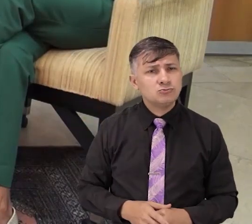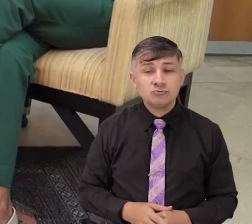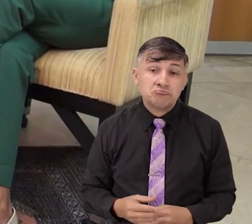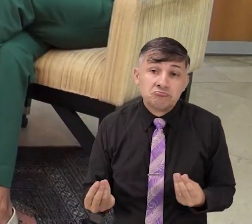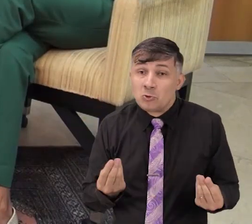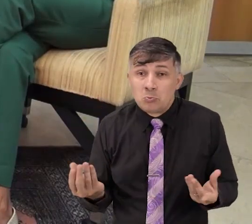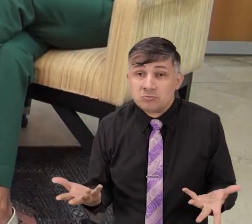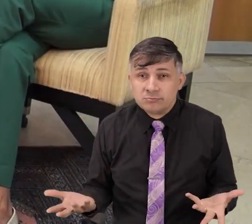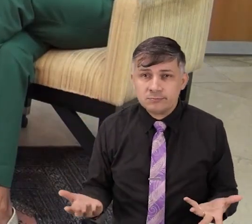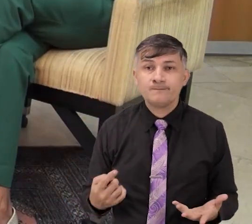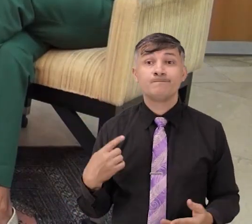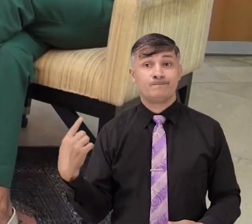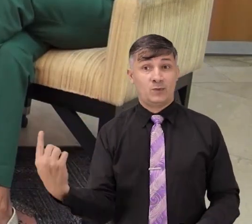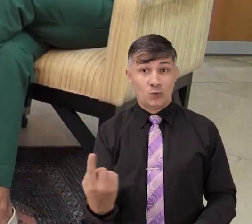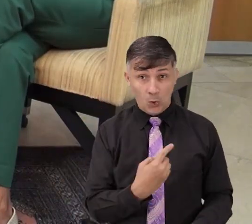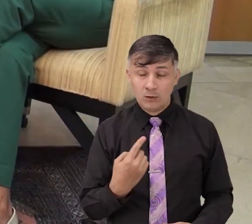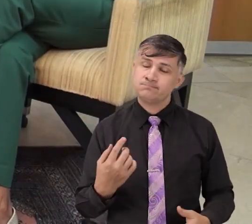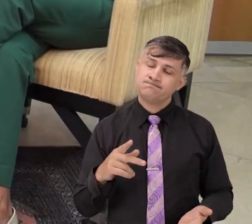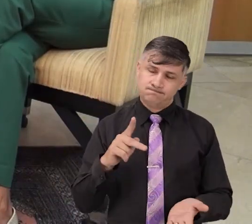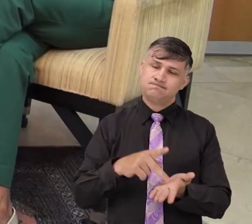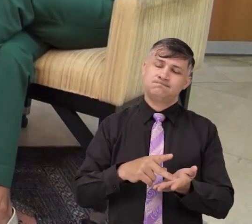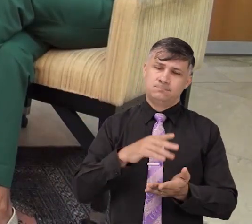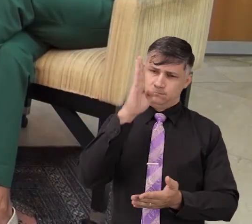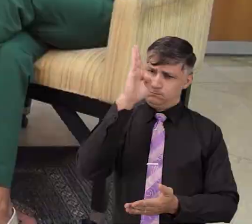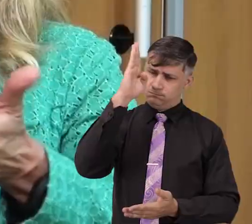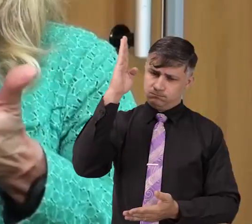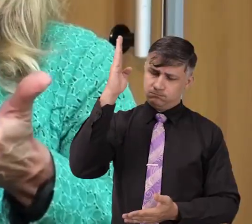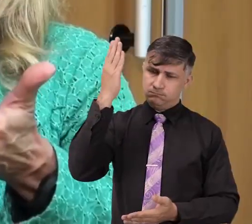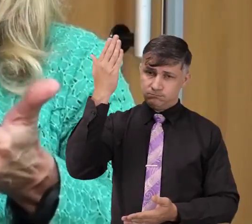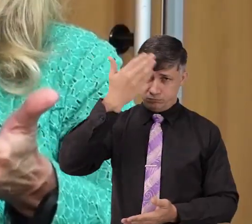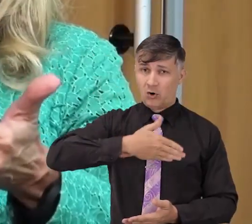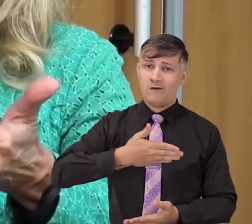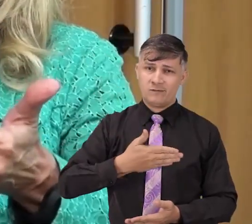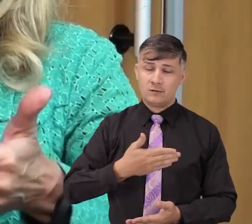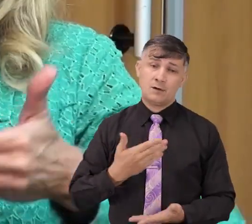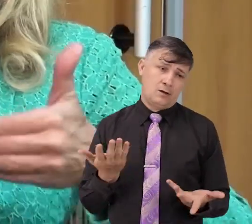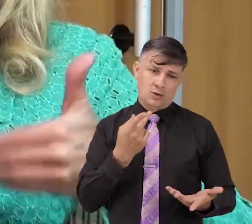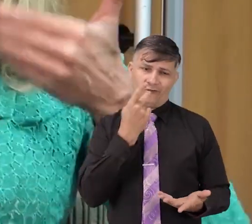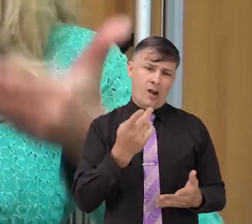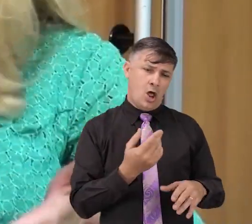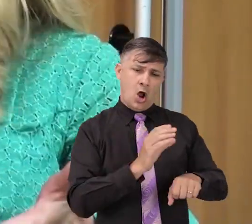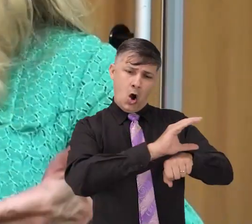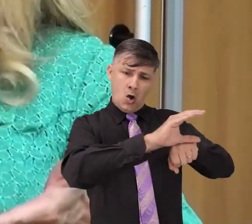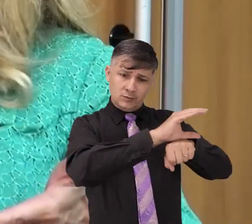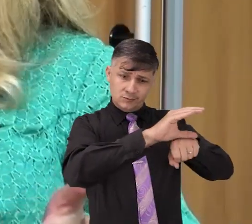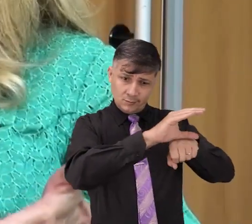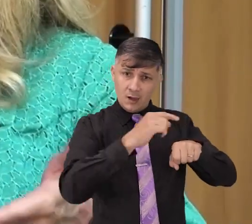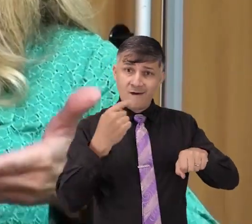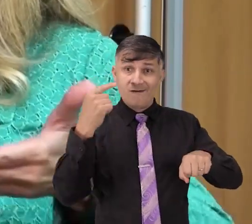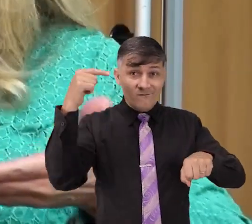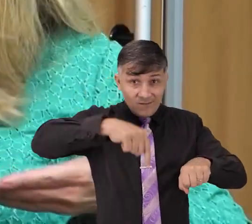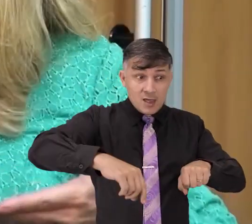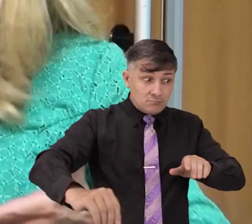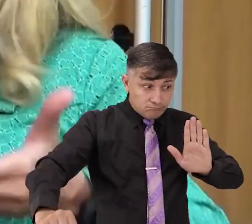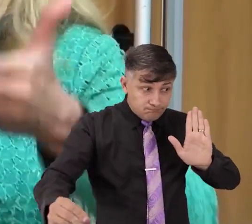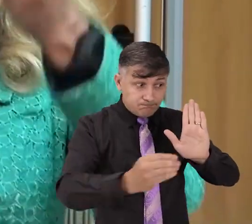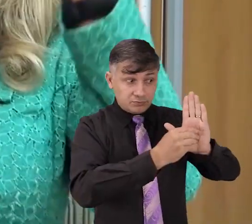que nós... Evidentemente que eu não estou dizendo que a nossa Constituição veio para realmente que a